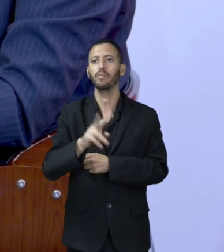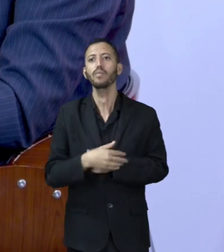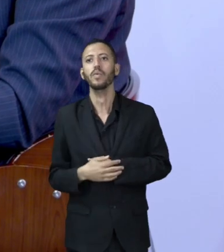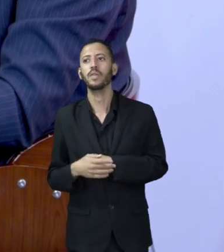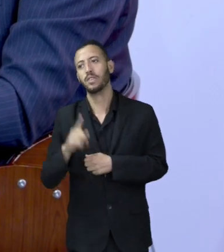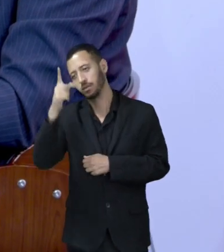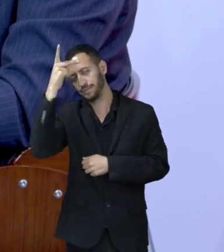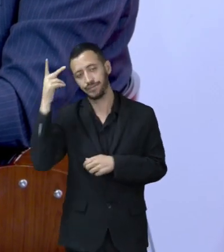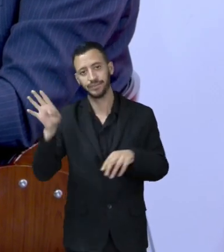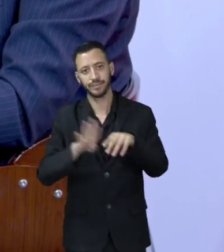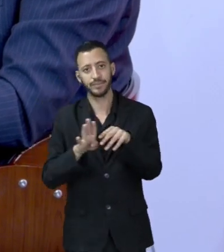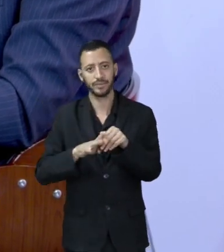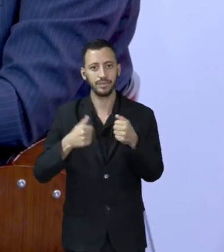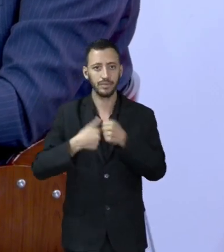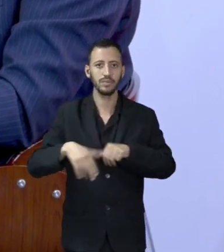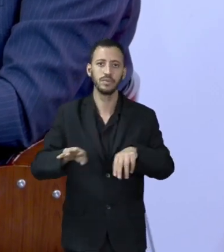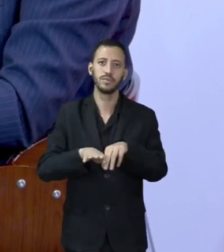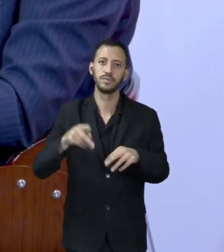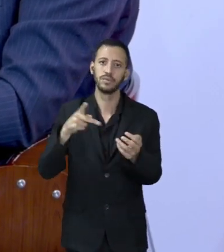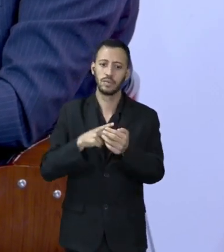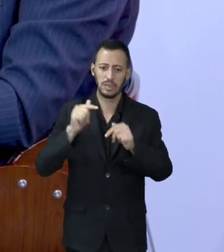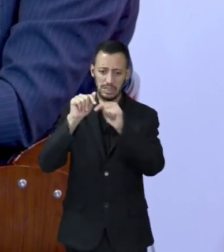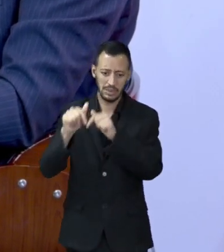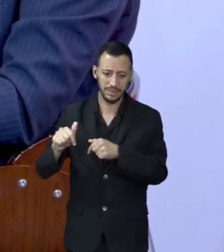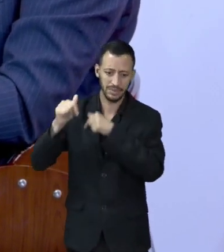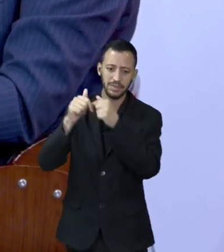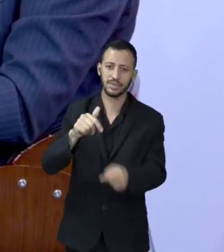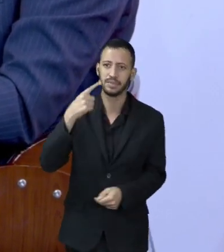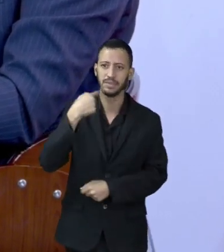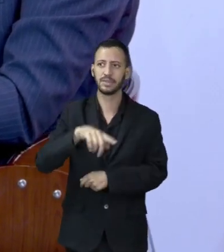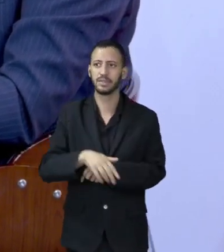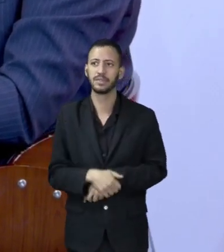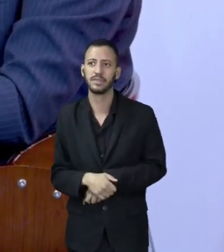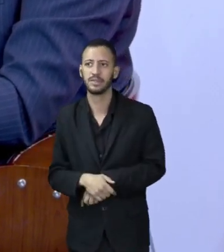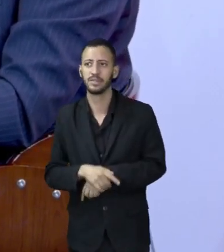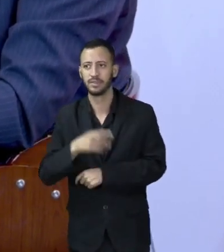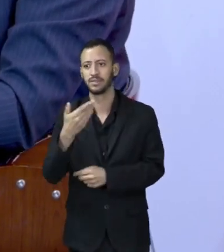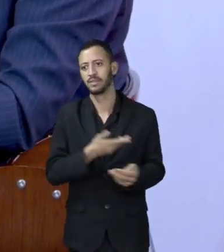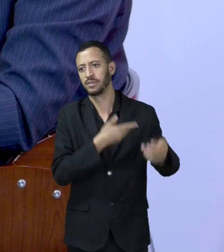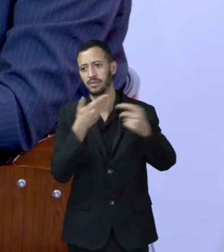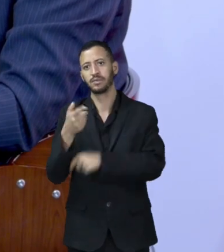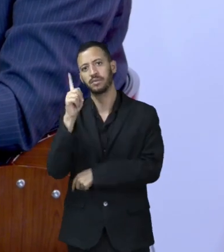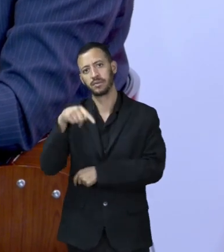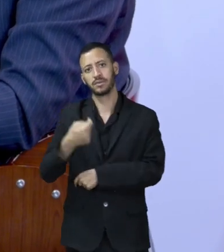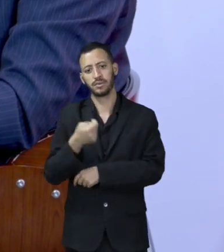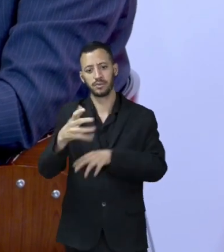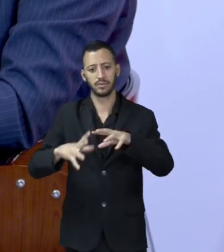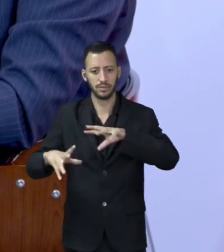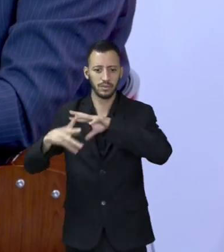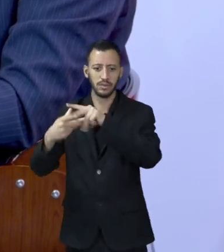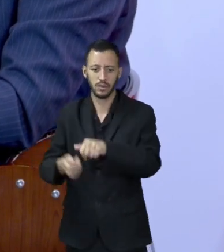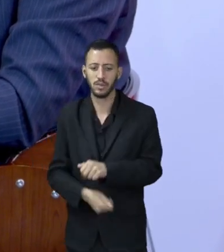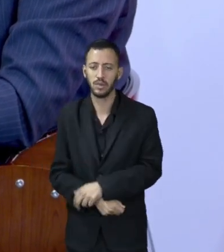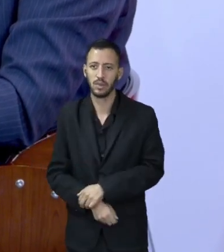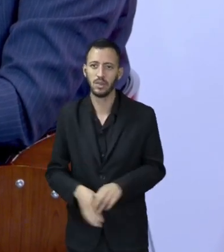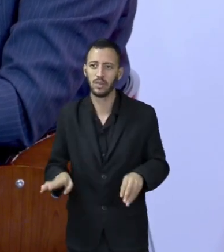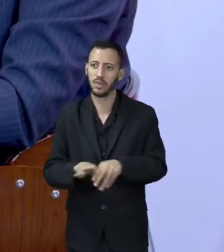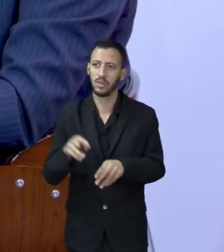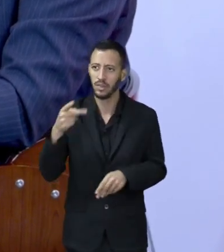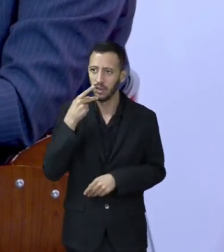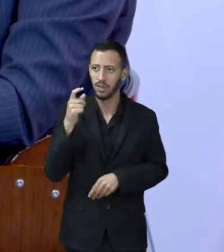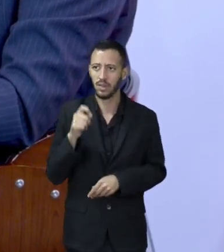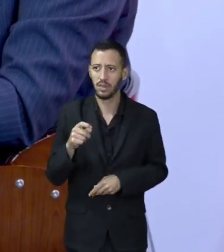que pessoas trans estão aí realmente nessa luta, né, que vai trazer benefícios aí para todo mundo. Né? Quando a gente